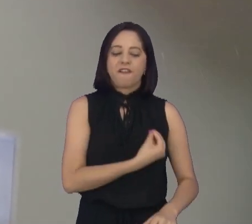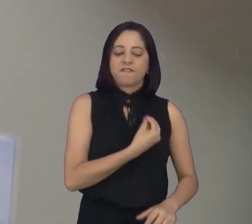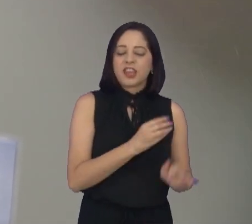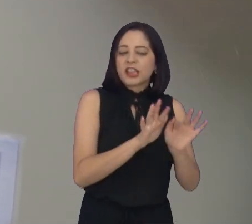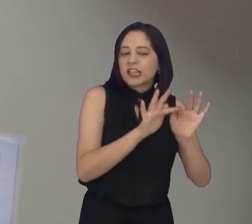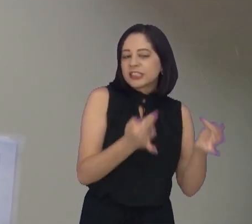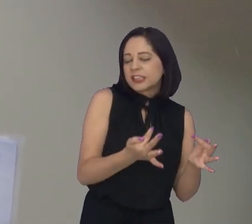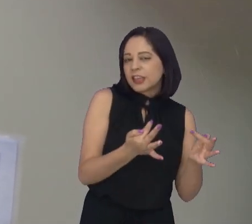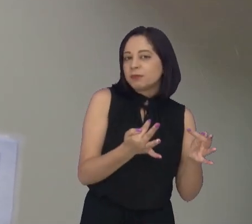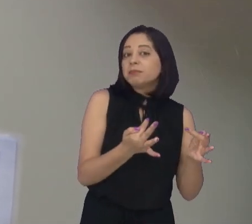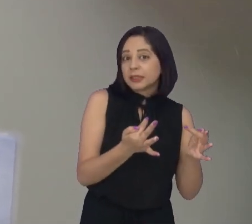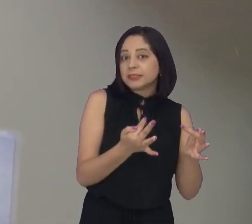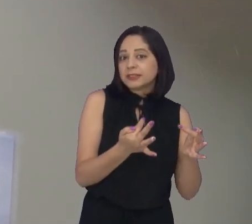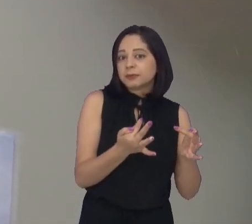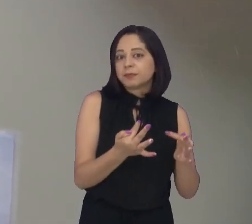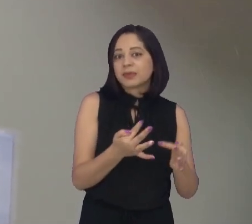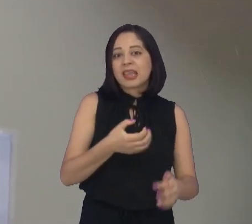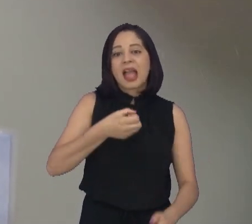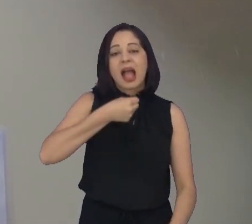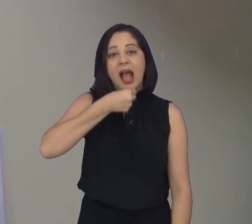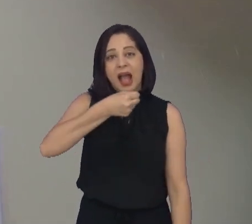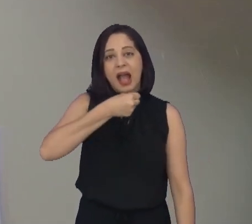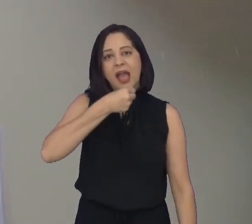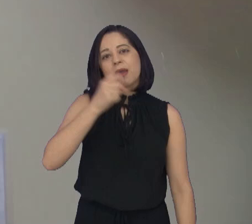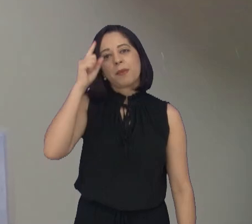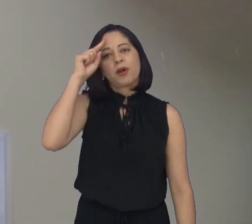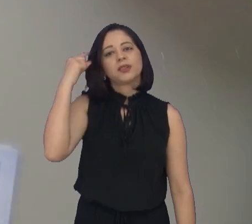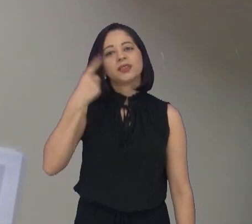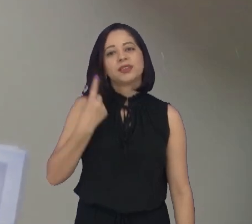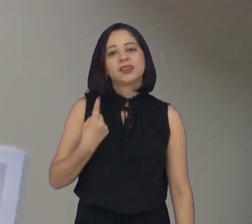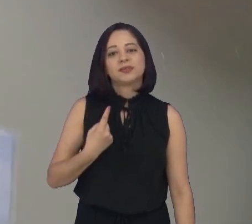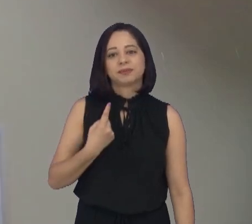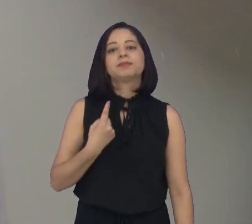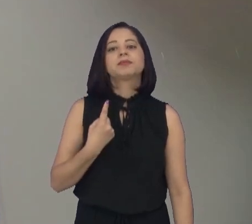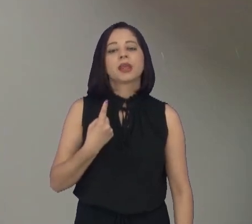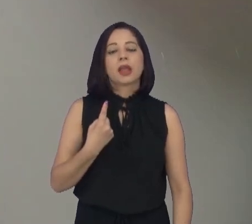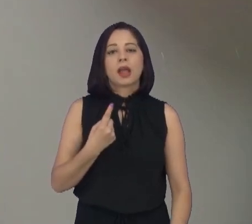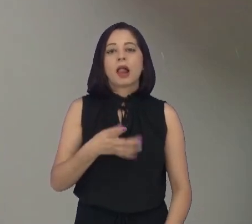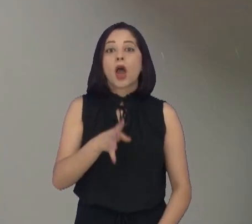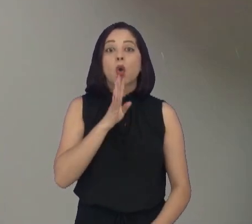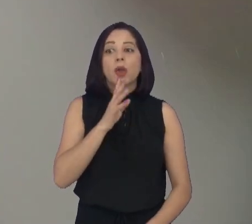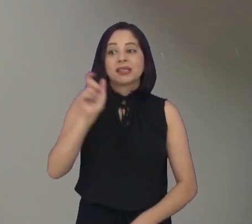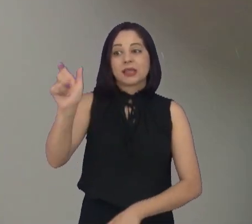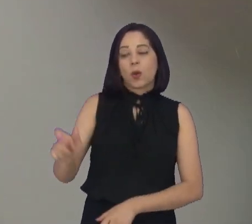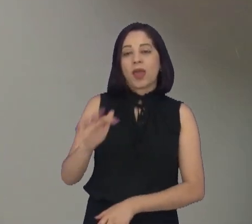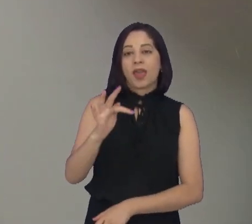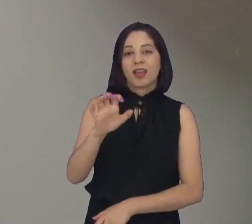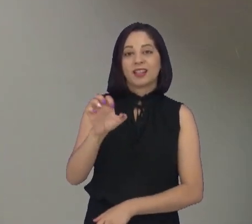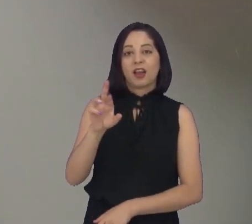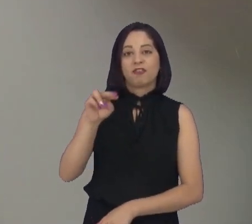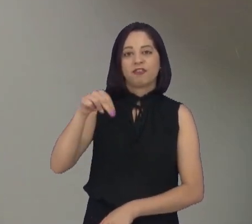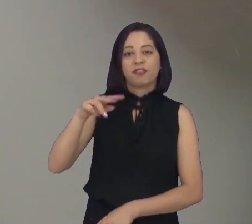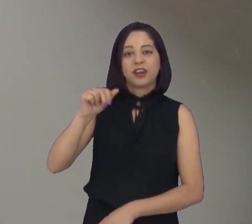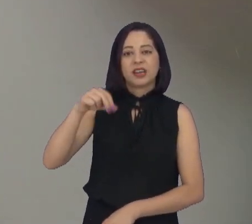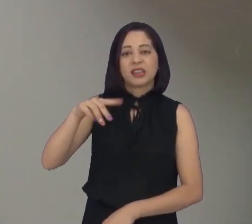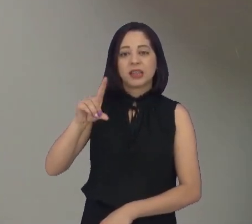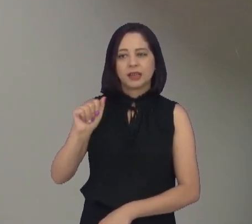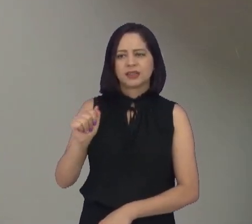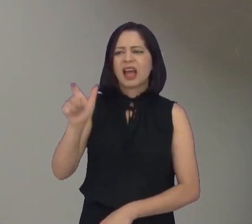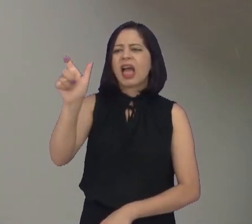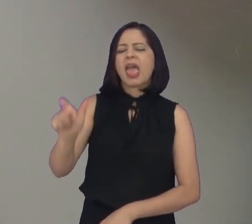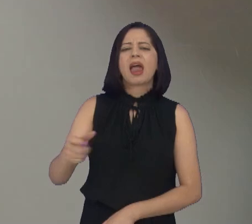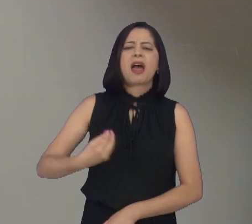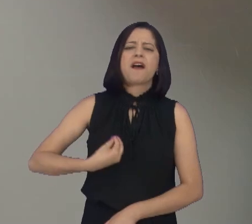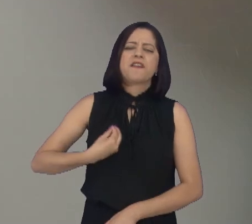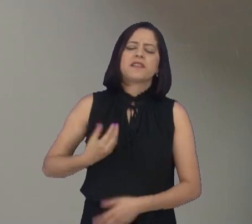minimalismo, a repórter Tami Vick foi conhecer a Fernanda. A Fernanda, gente, ela busca uma vida mais